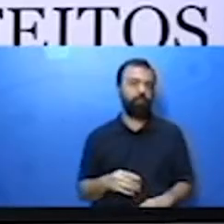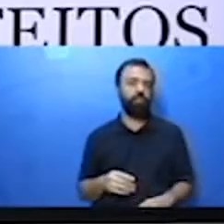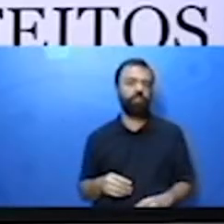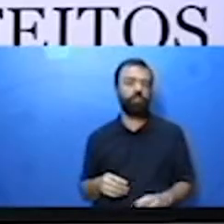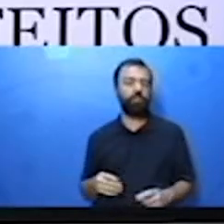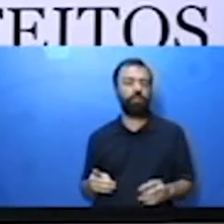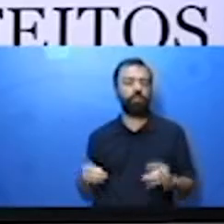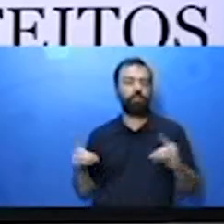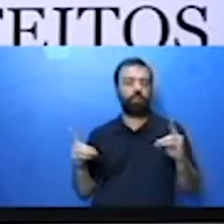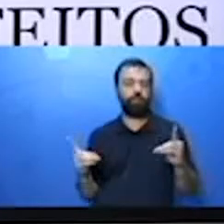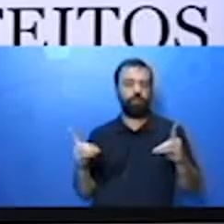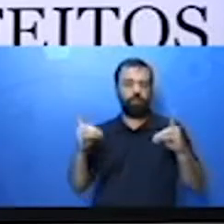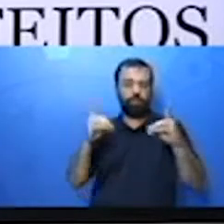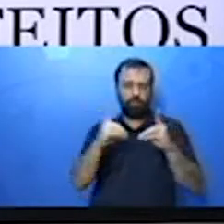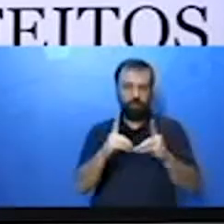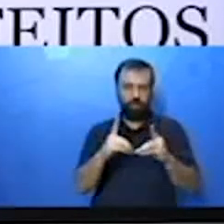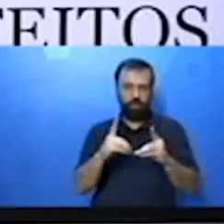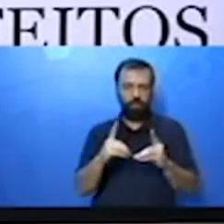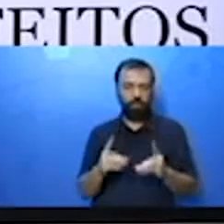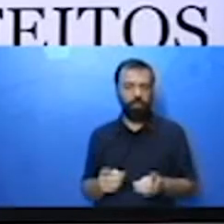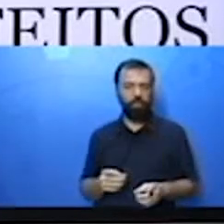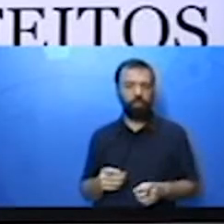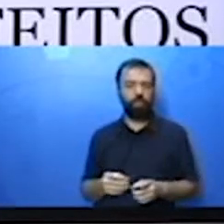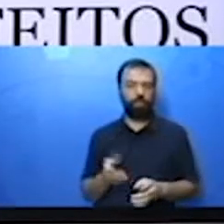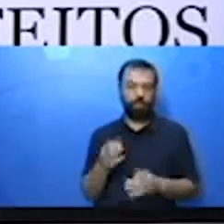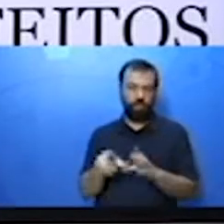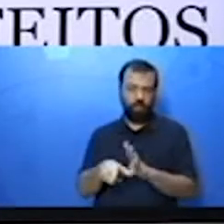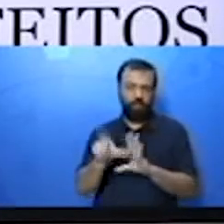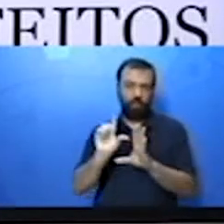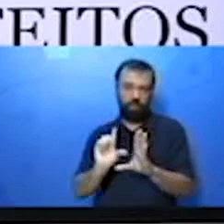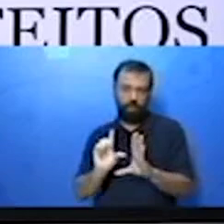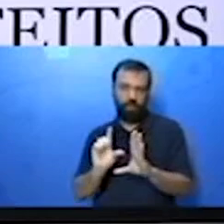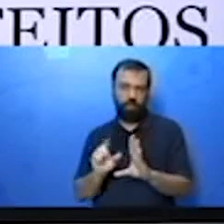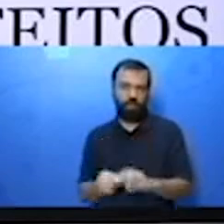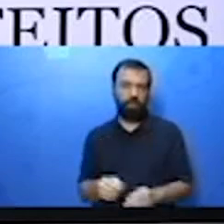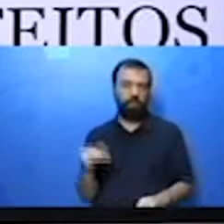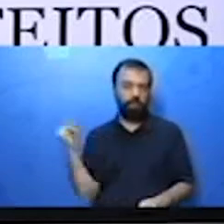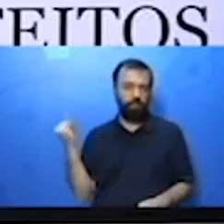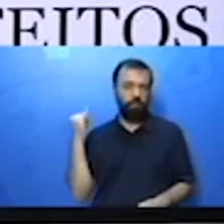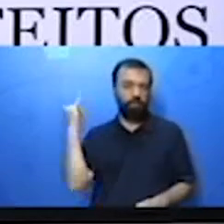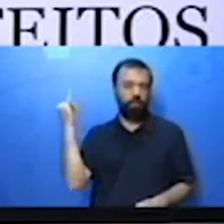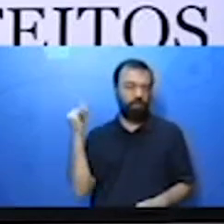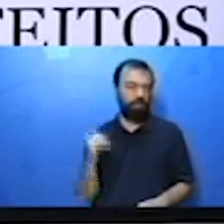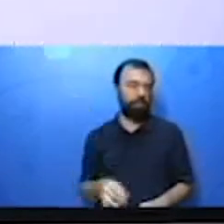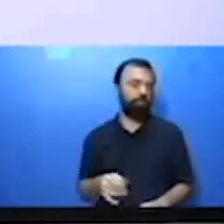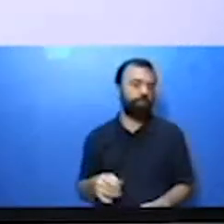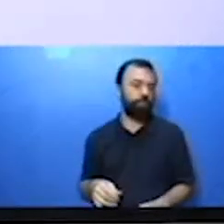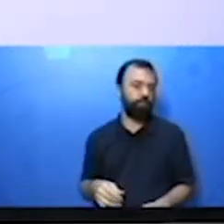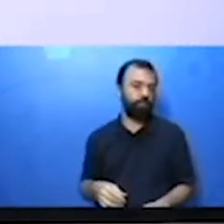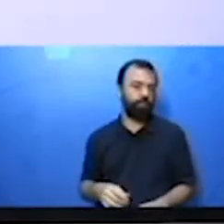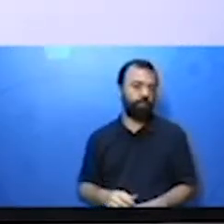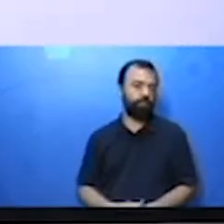que as pessoas utilizam. Podem ter efeitos colaterais variados.